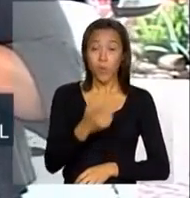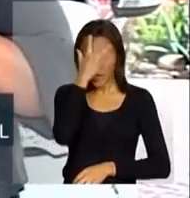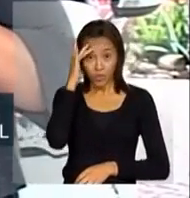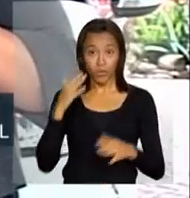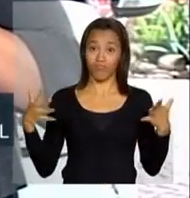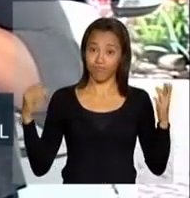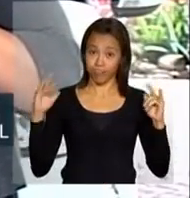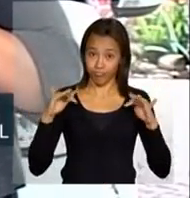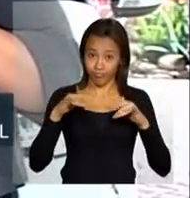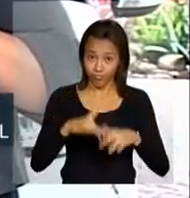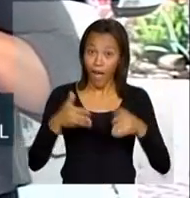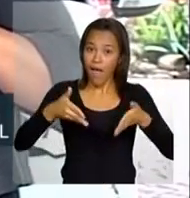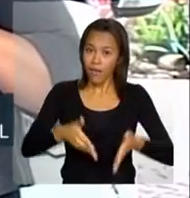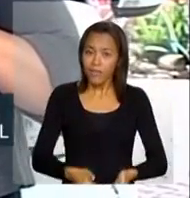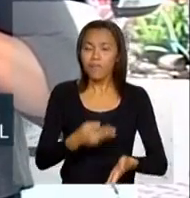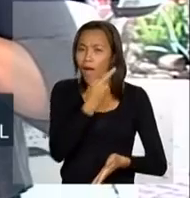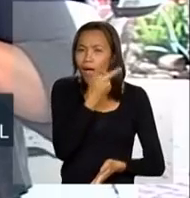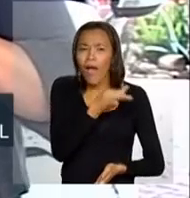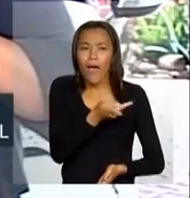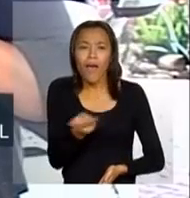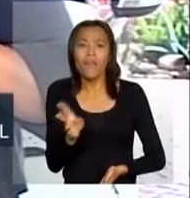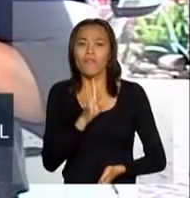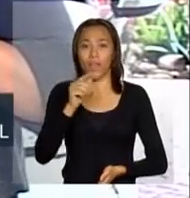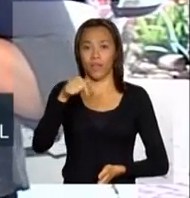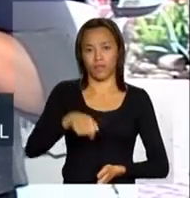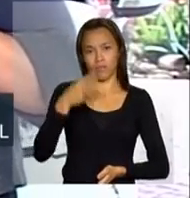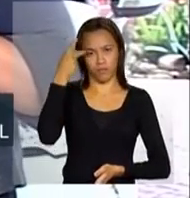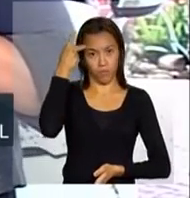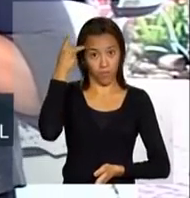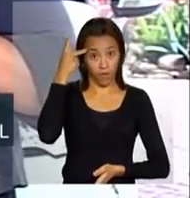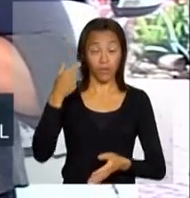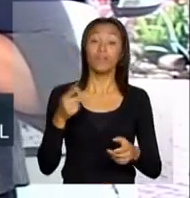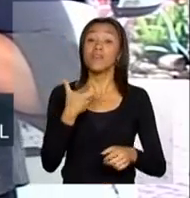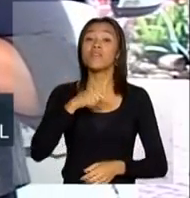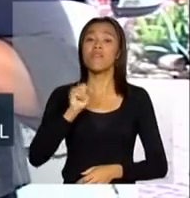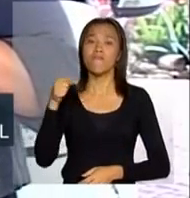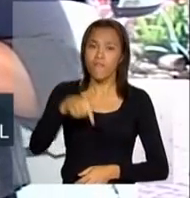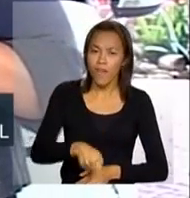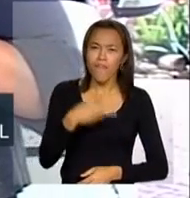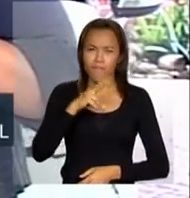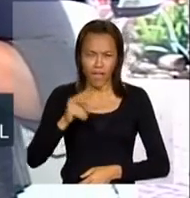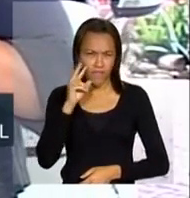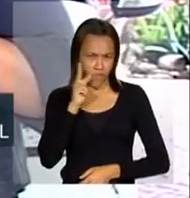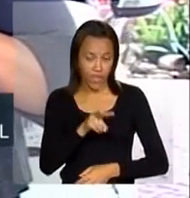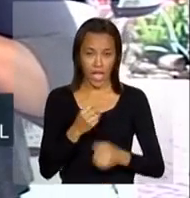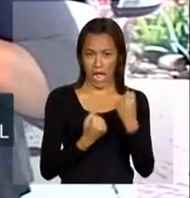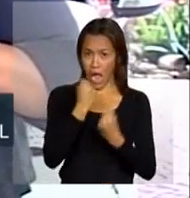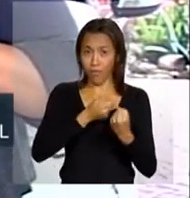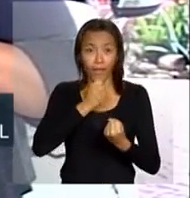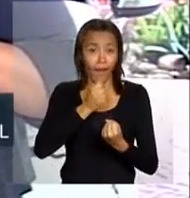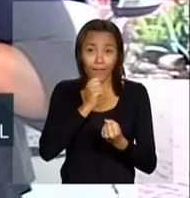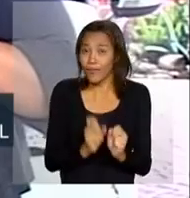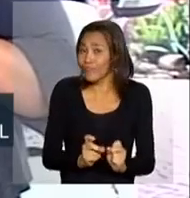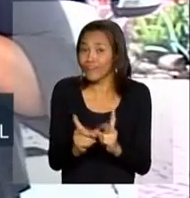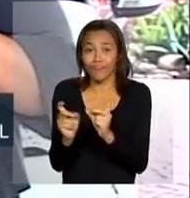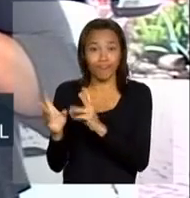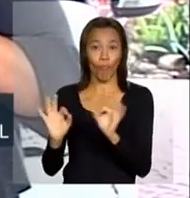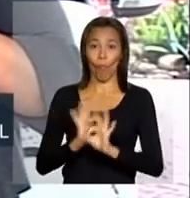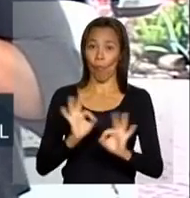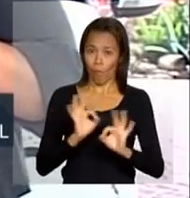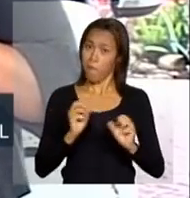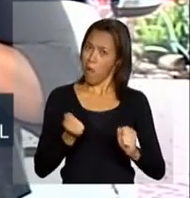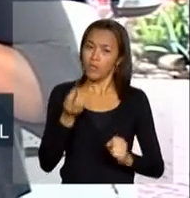aqui pelo pavilhão de exposições do AMB em São Paulo. E quem vier vai conferir de perto carros que ainda nem chegaram ao mercado e vão poder até